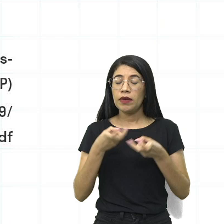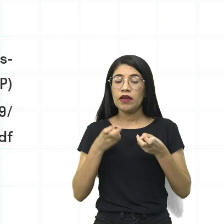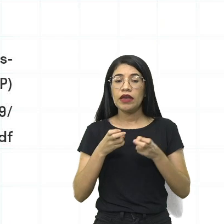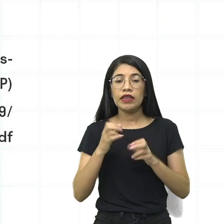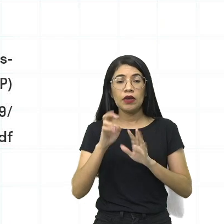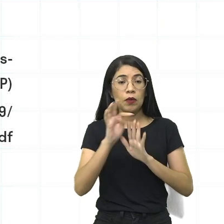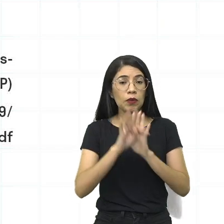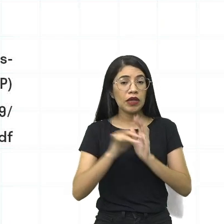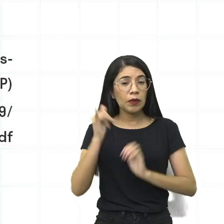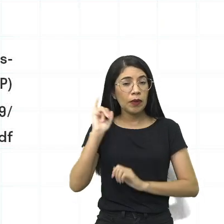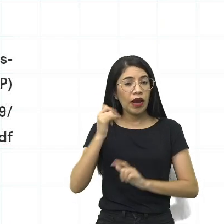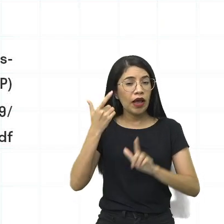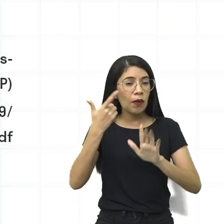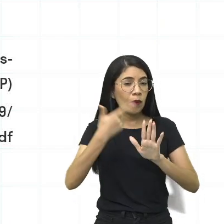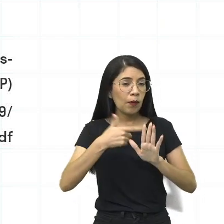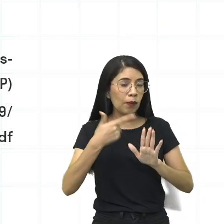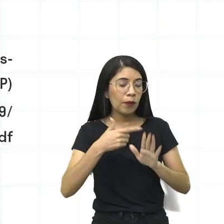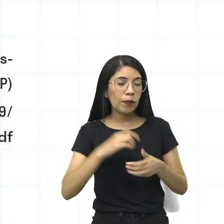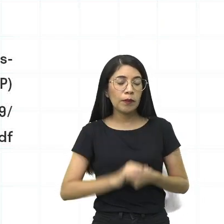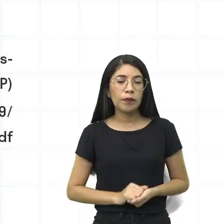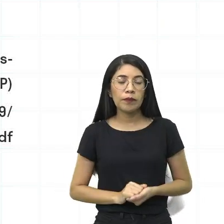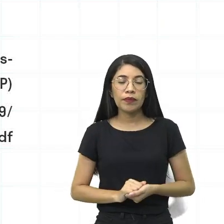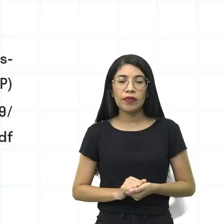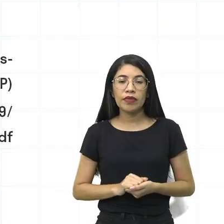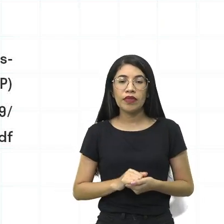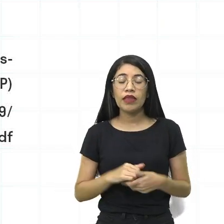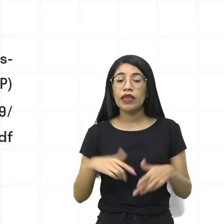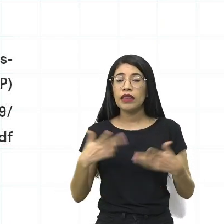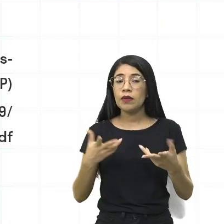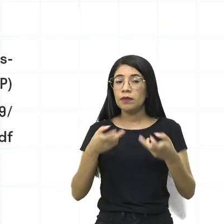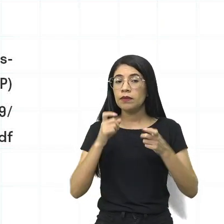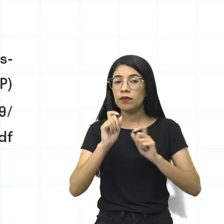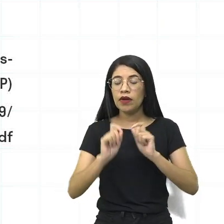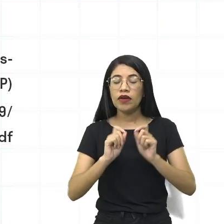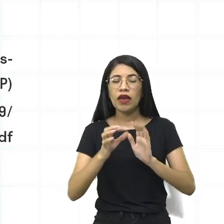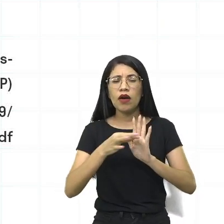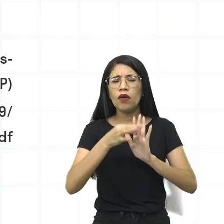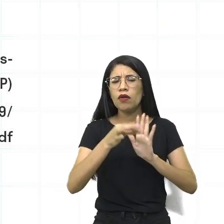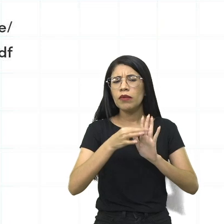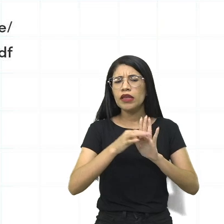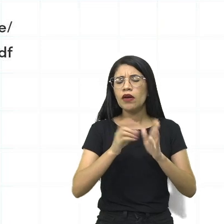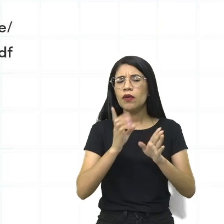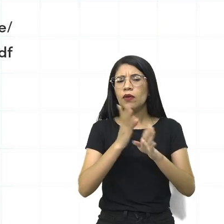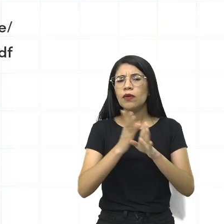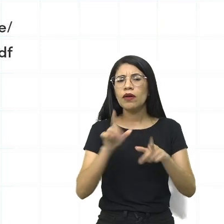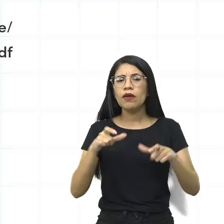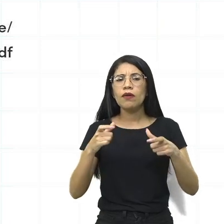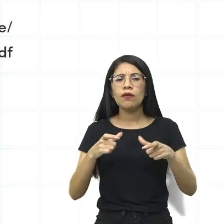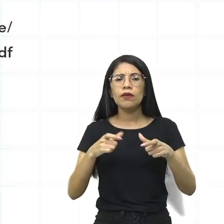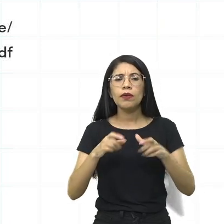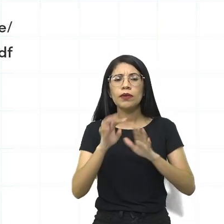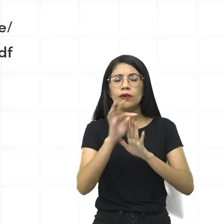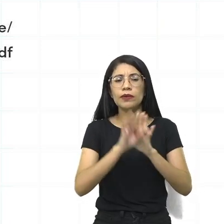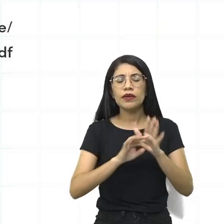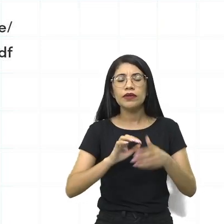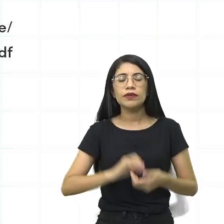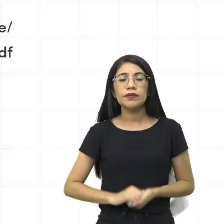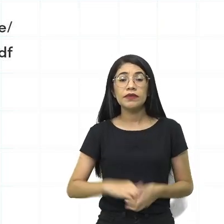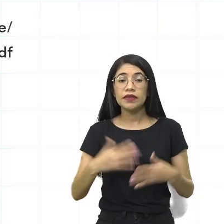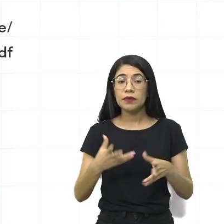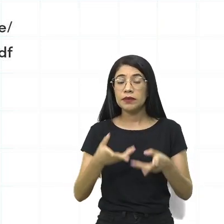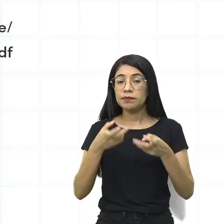aí humorística, né? E aí onde que a gente pode perceber a opinião, professor? Olha só, nós percebemos